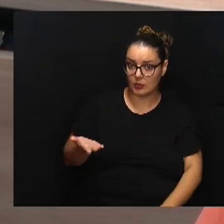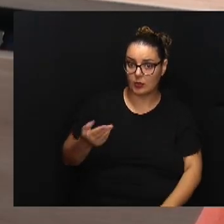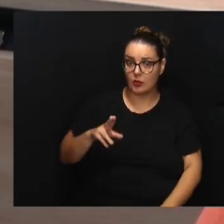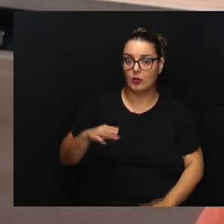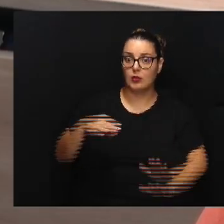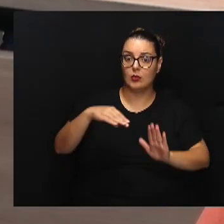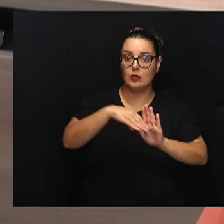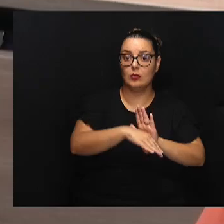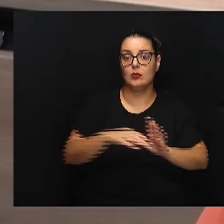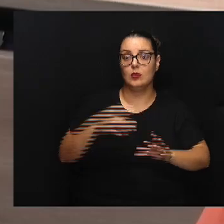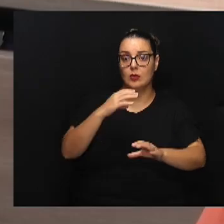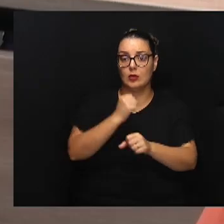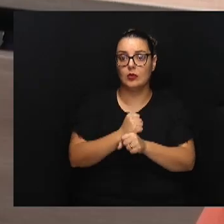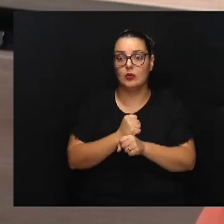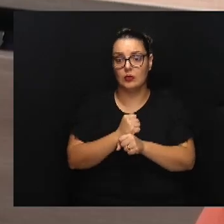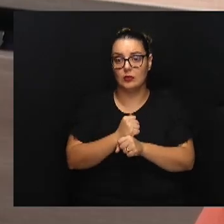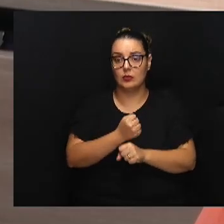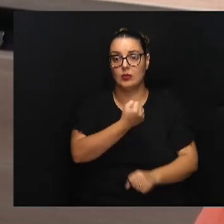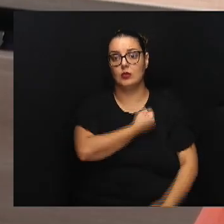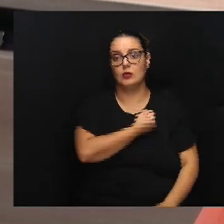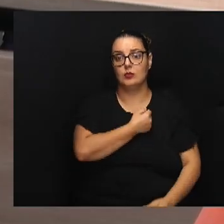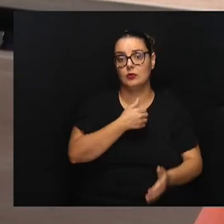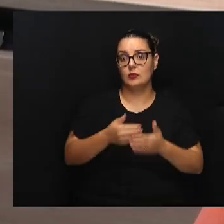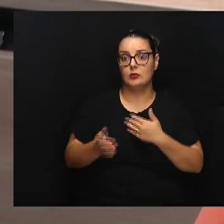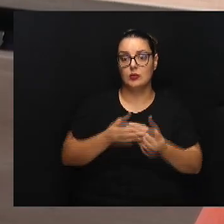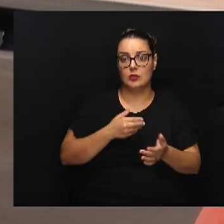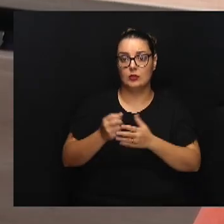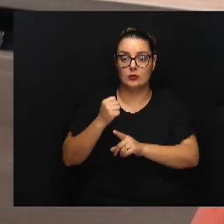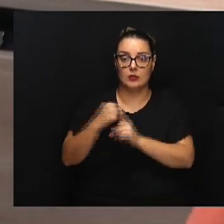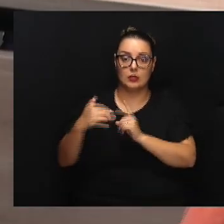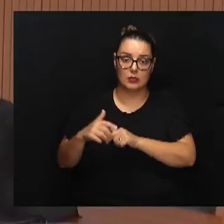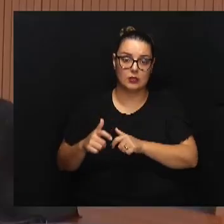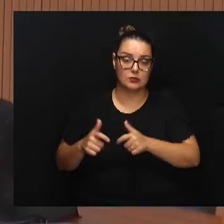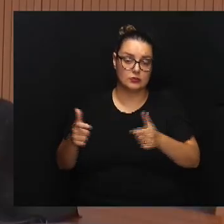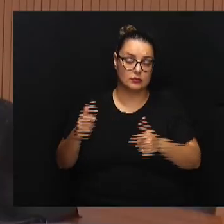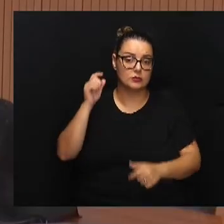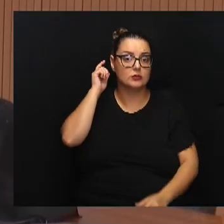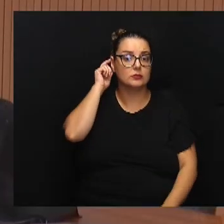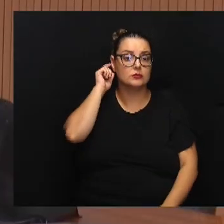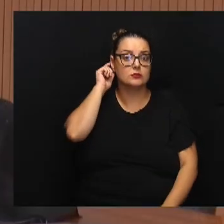queda geral, né, no número, independentemente da classe social.